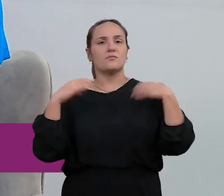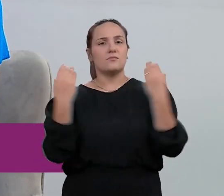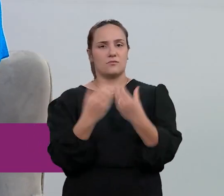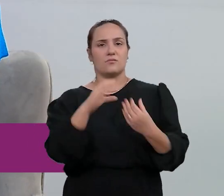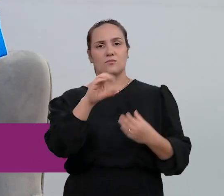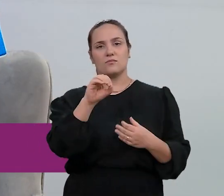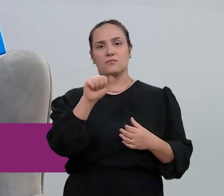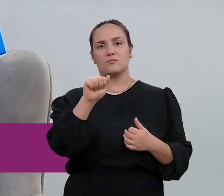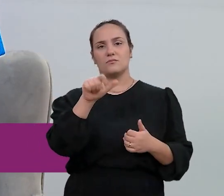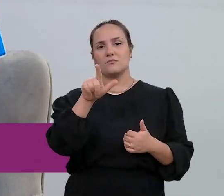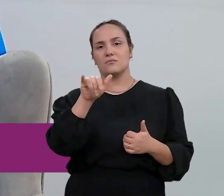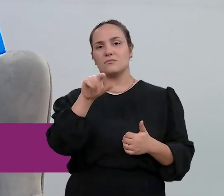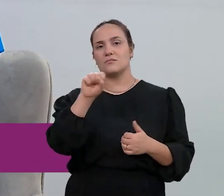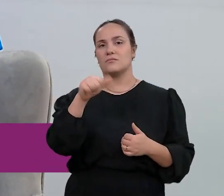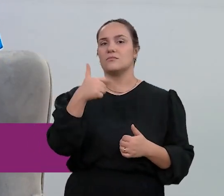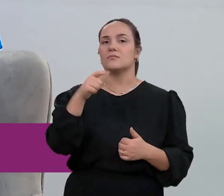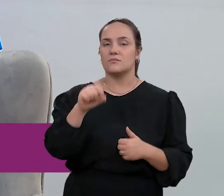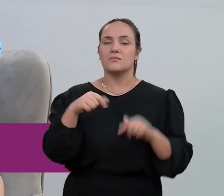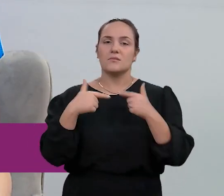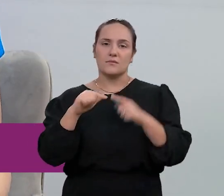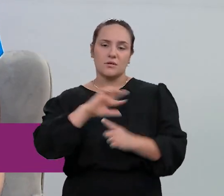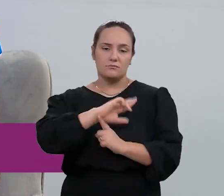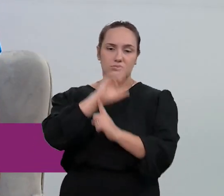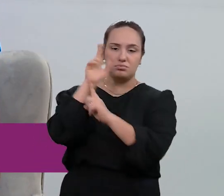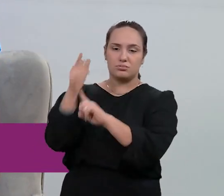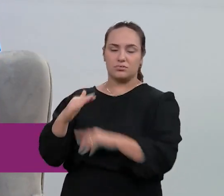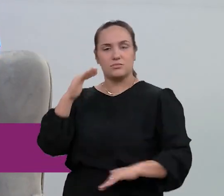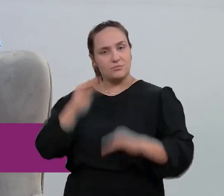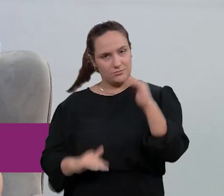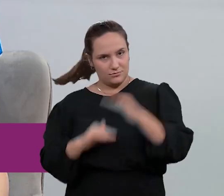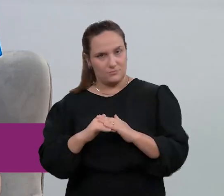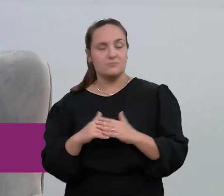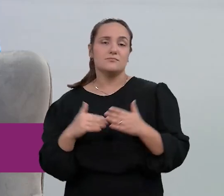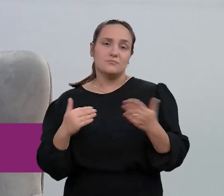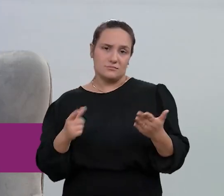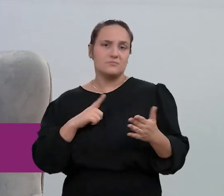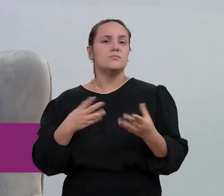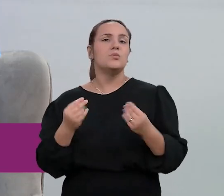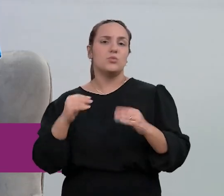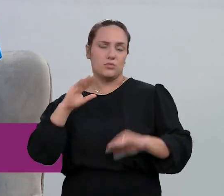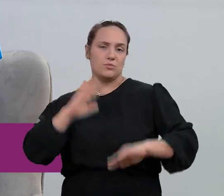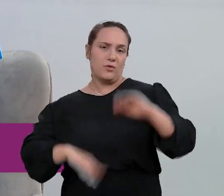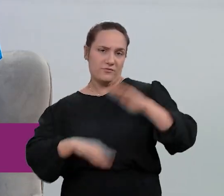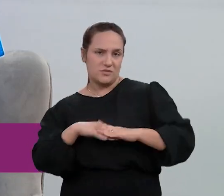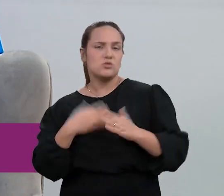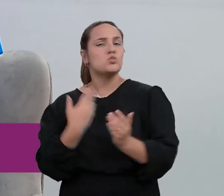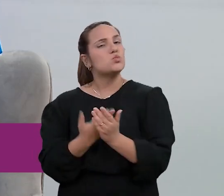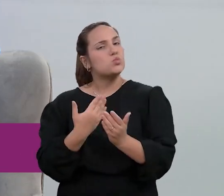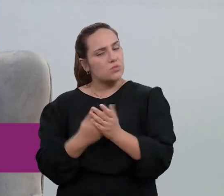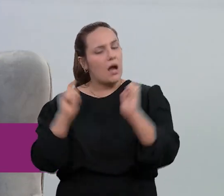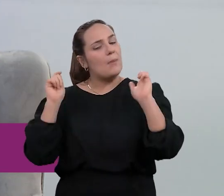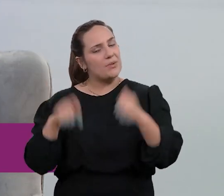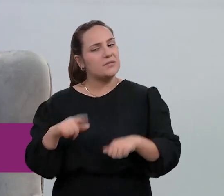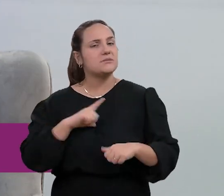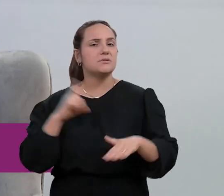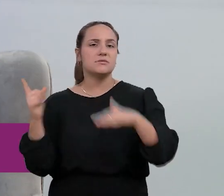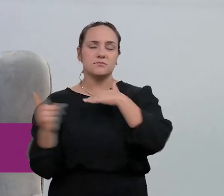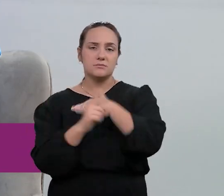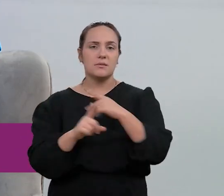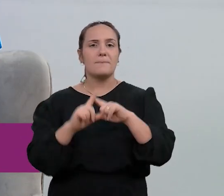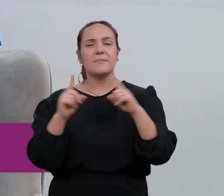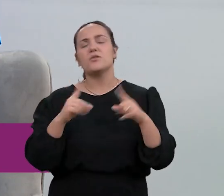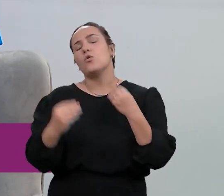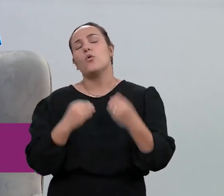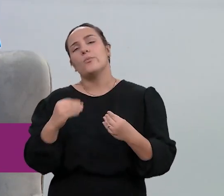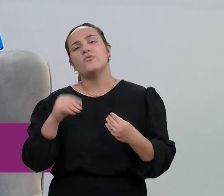direitos tá atuando junto acredito que como equipe multidisciplinar vocês têm uma série aí de profissionais estudados E capacitados para